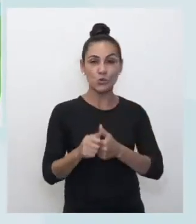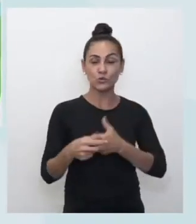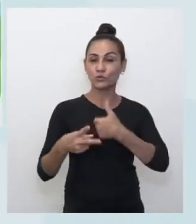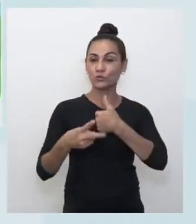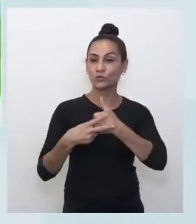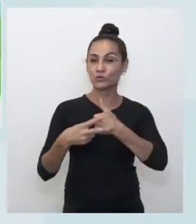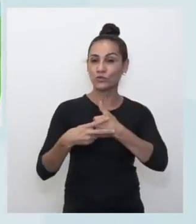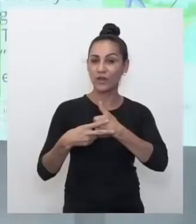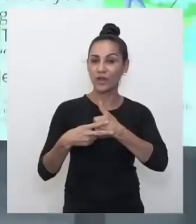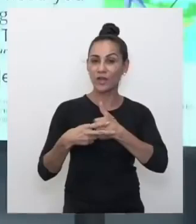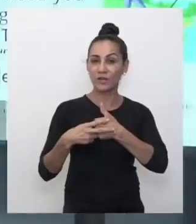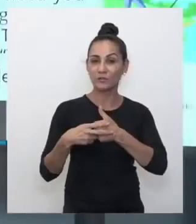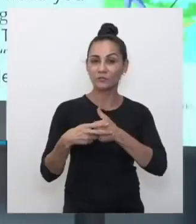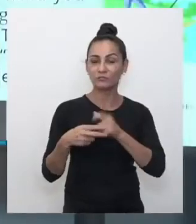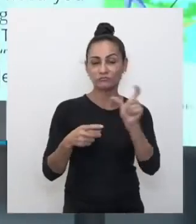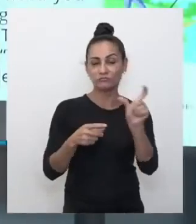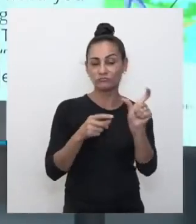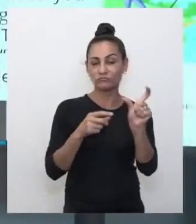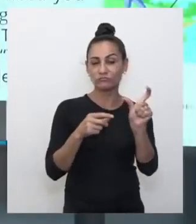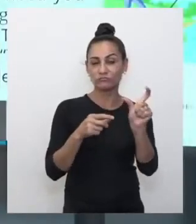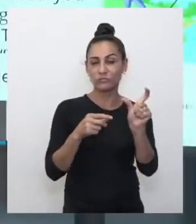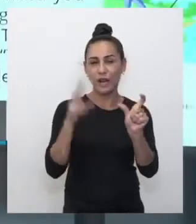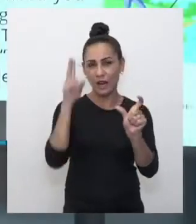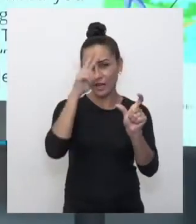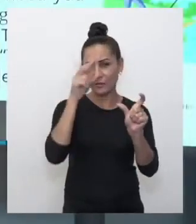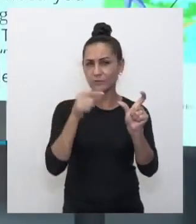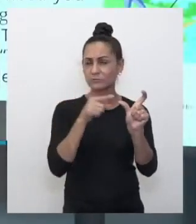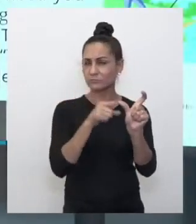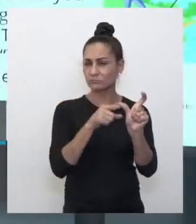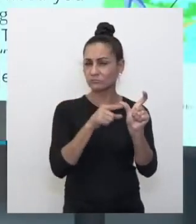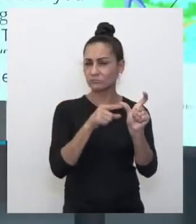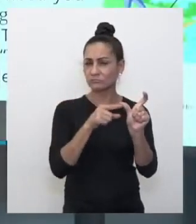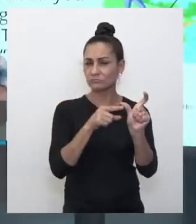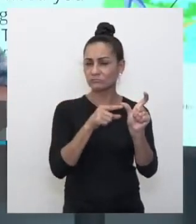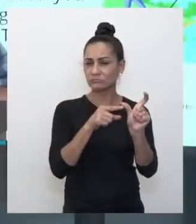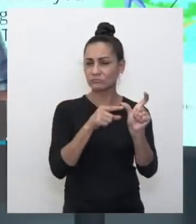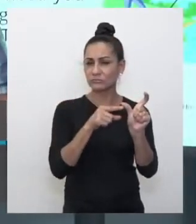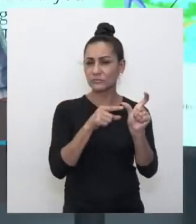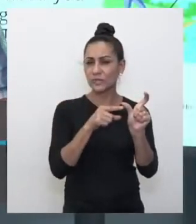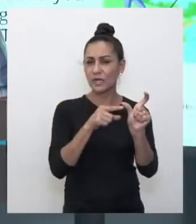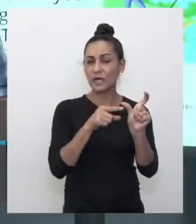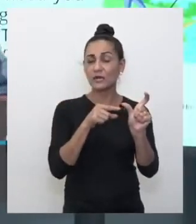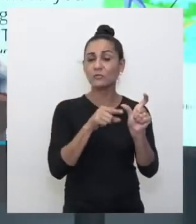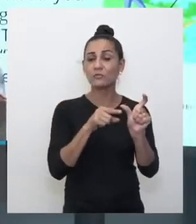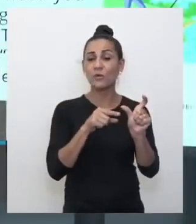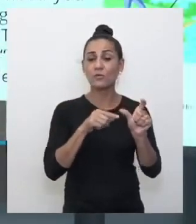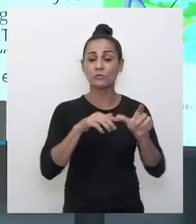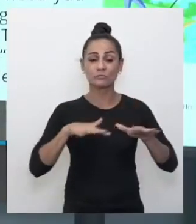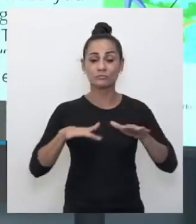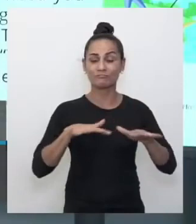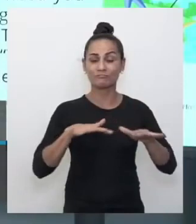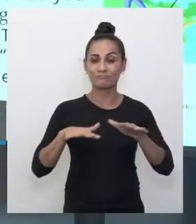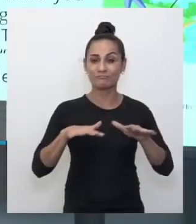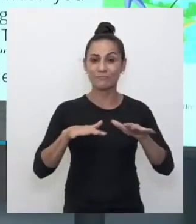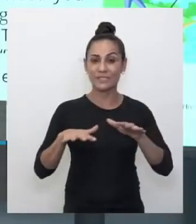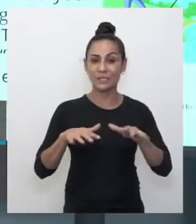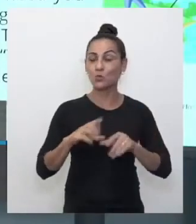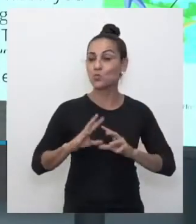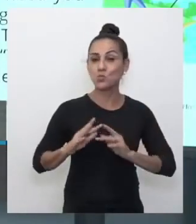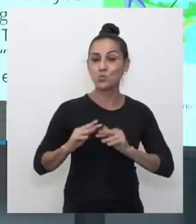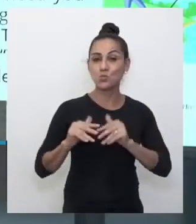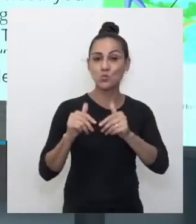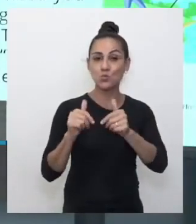ali. Tudo que for verbinho, né? Lembra, verbo é uma palavra que demonstra uma ação. Então, tudo que for um verbo